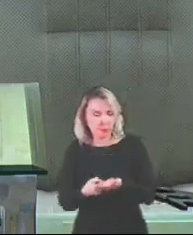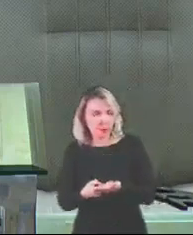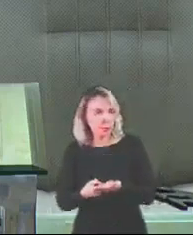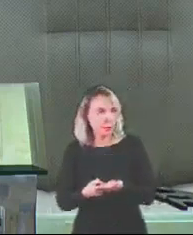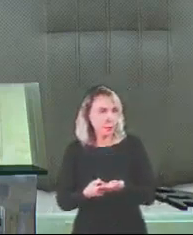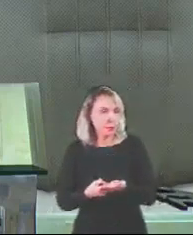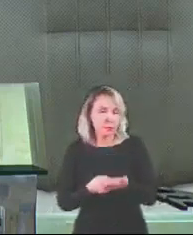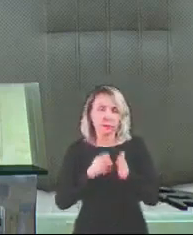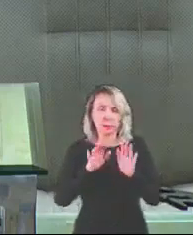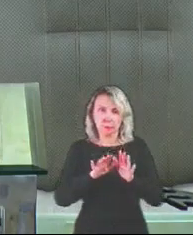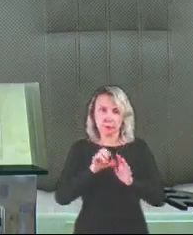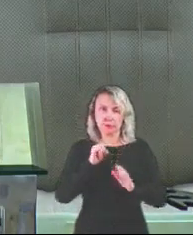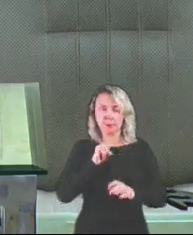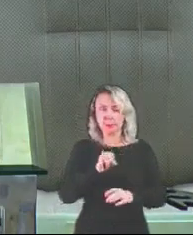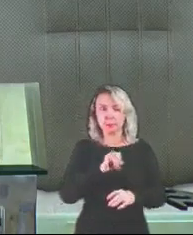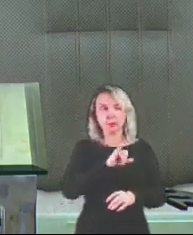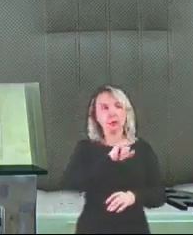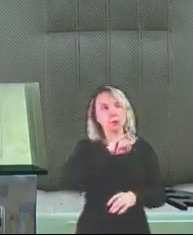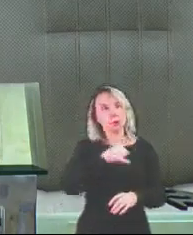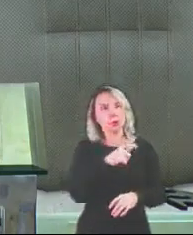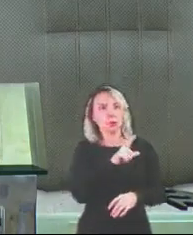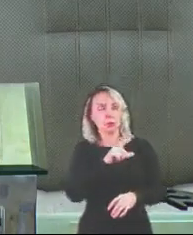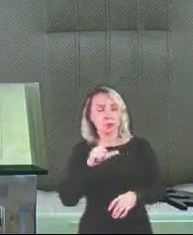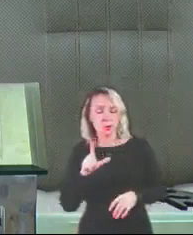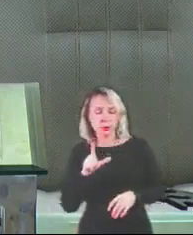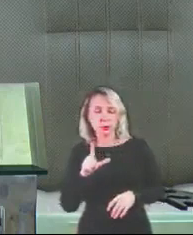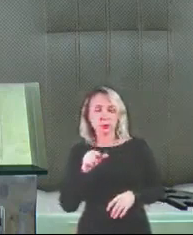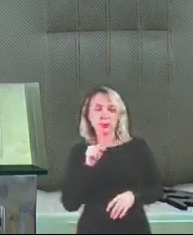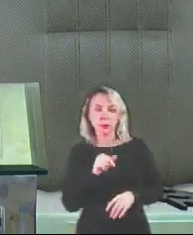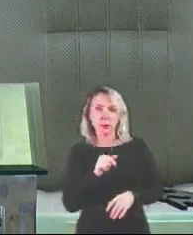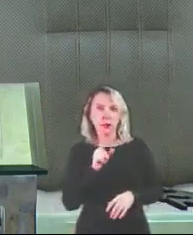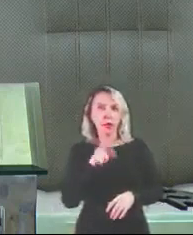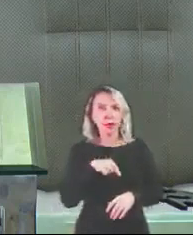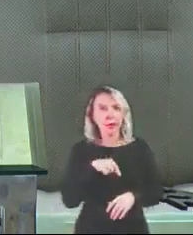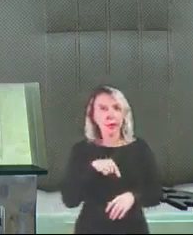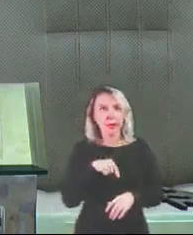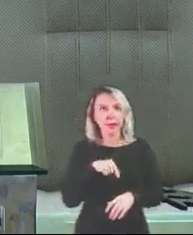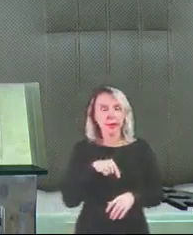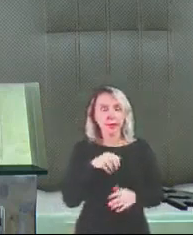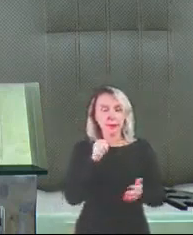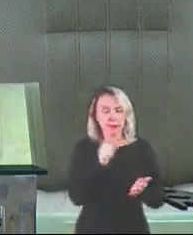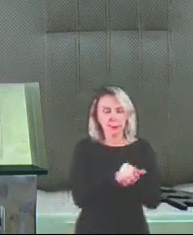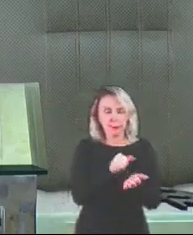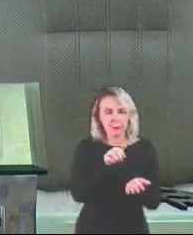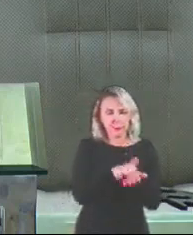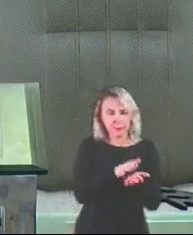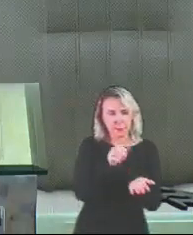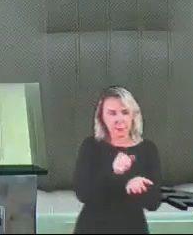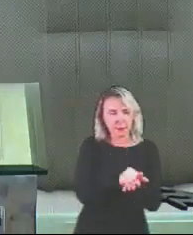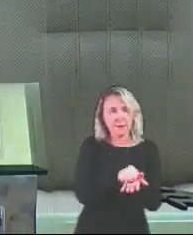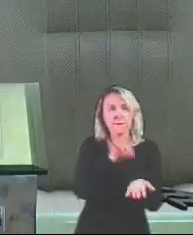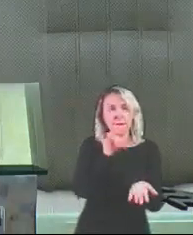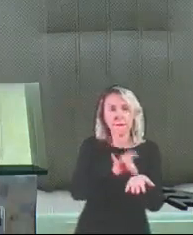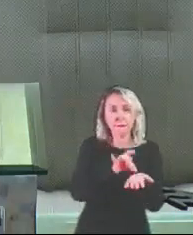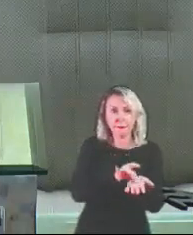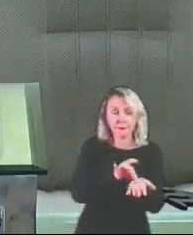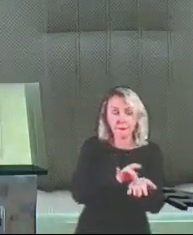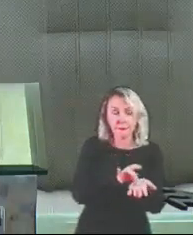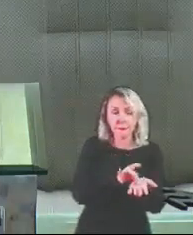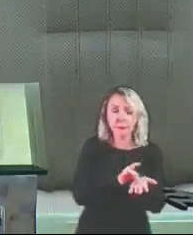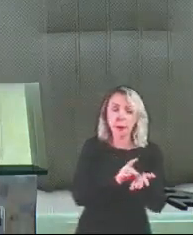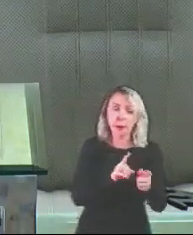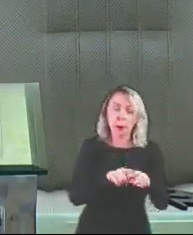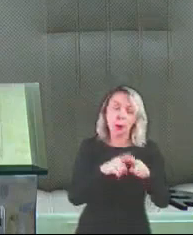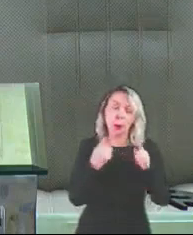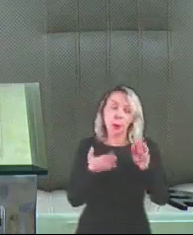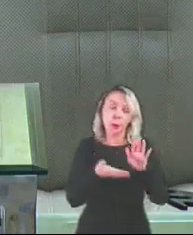se Joel está se referindo a uma praga real, autêntica, ou se ele fala de uma maneira